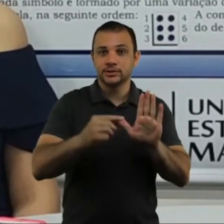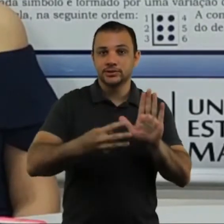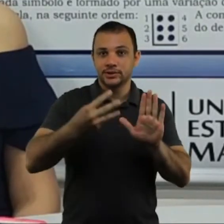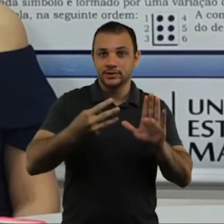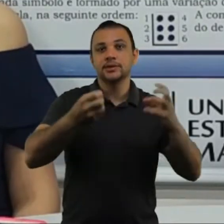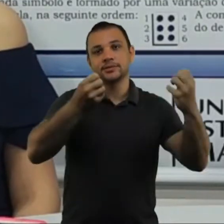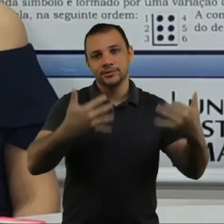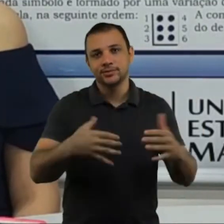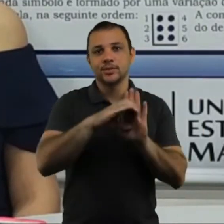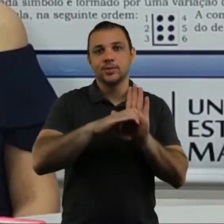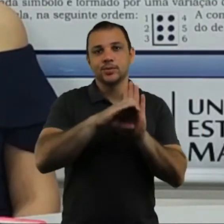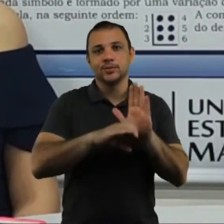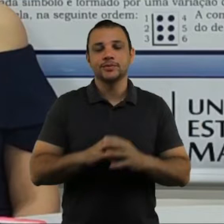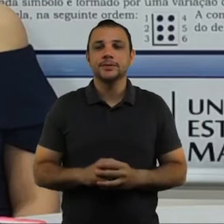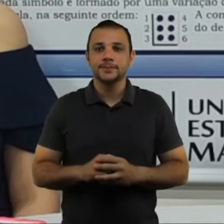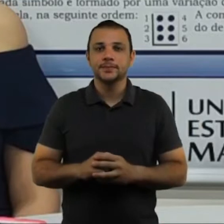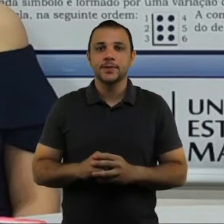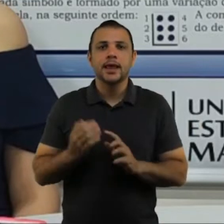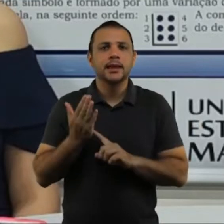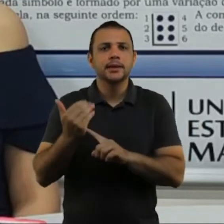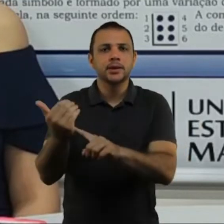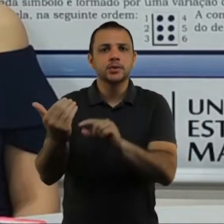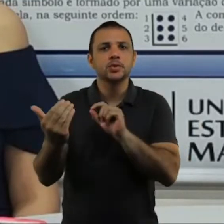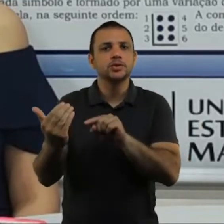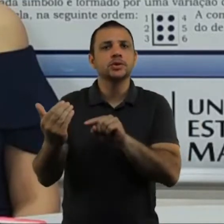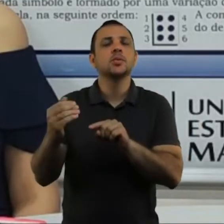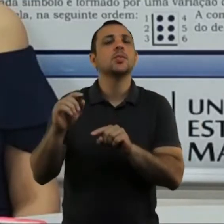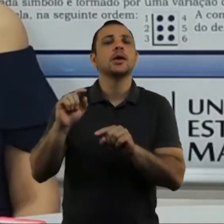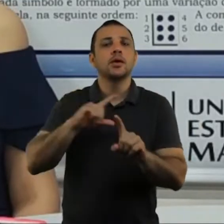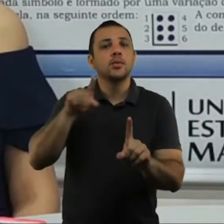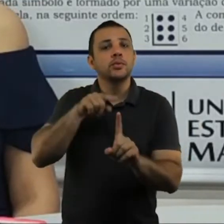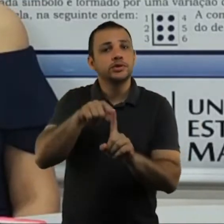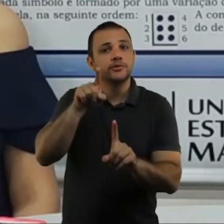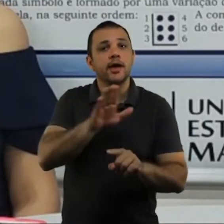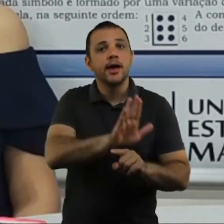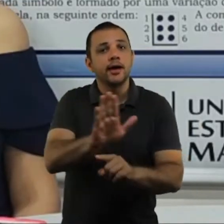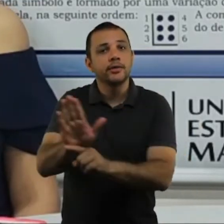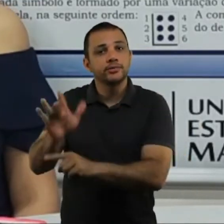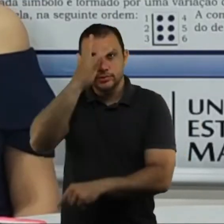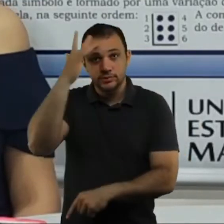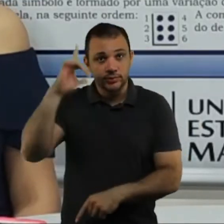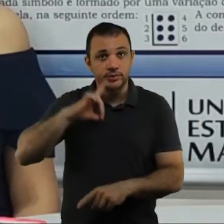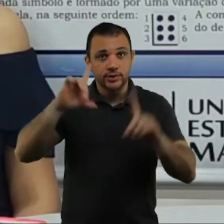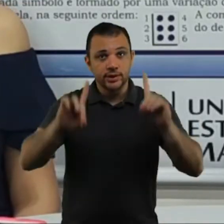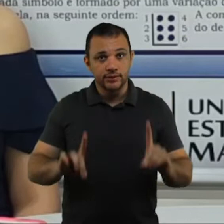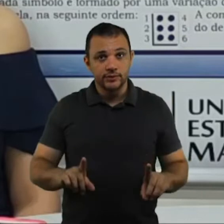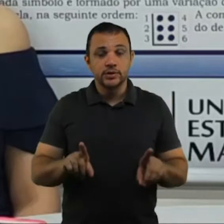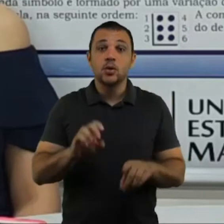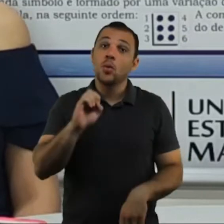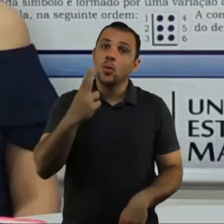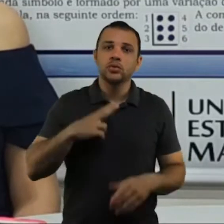tecnologia assistiva, ela serve para facilitar a vida de pessoas com deficiência ou com mobilidade reduzida,